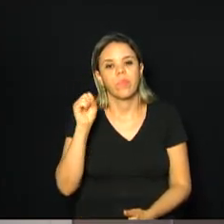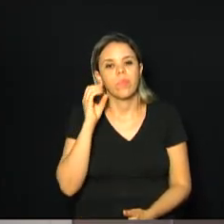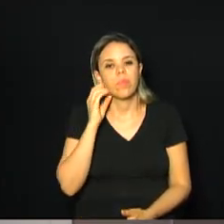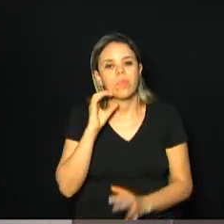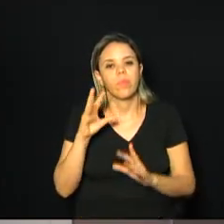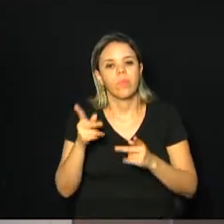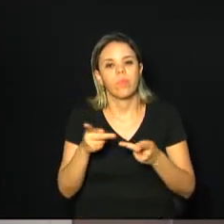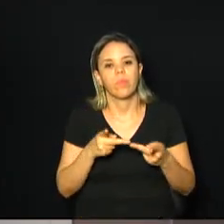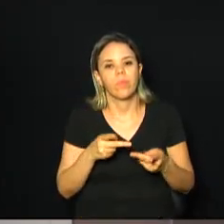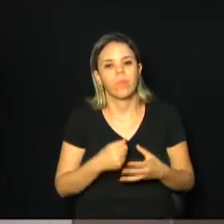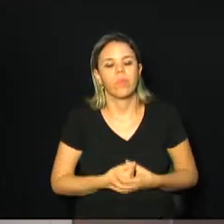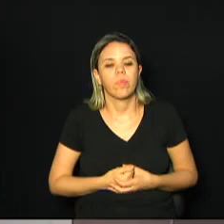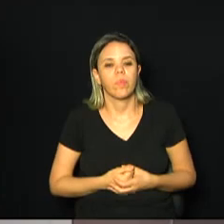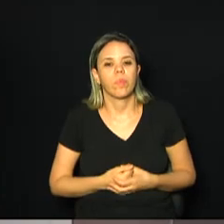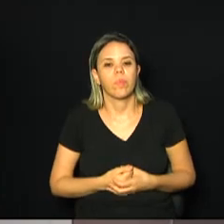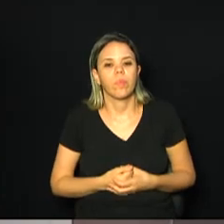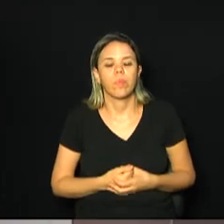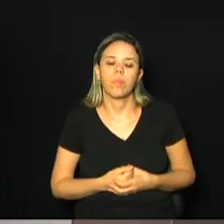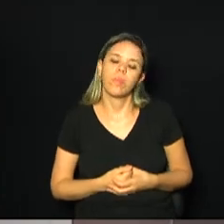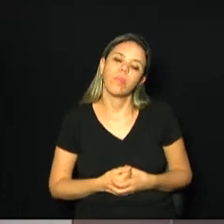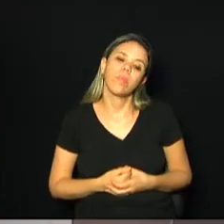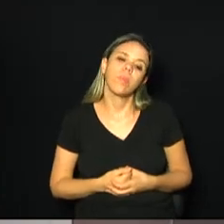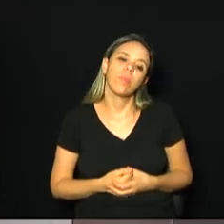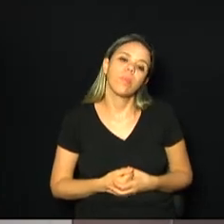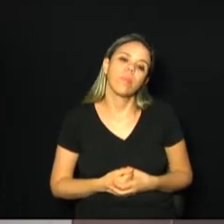os convidados. A todos os convidados.